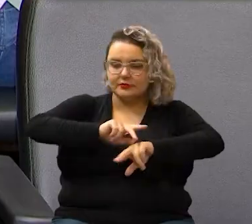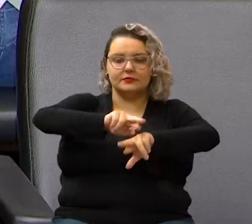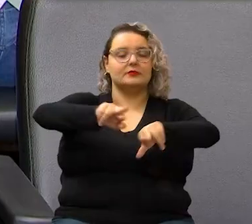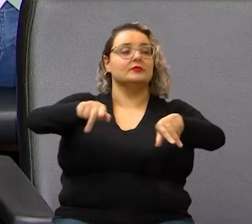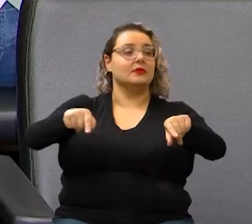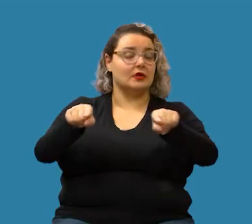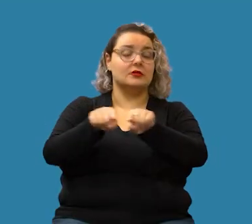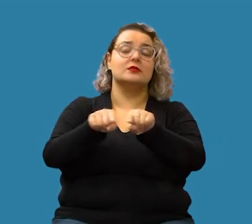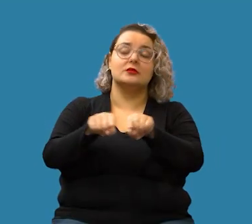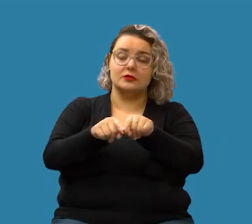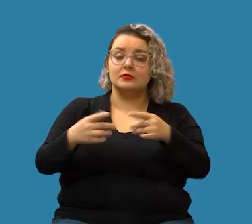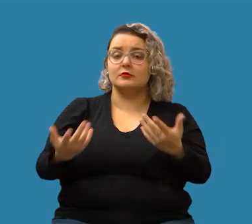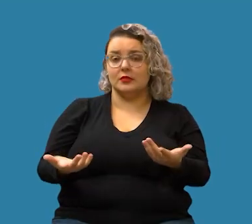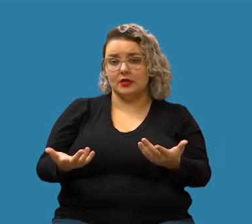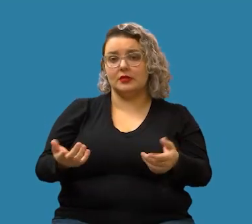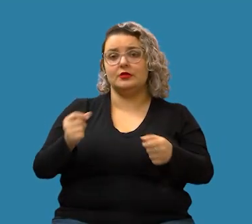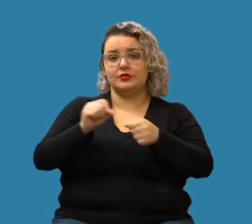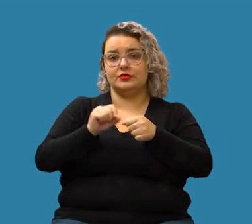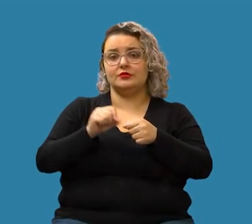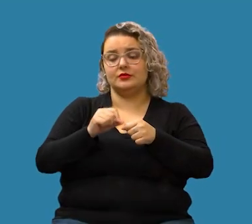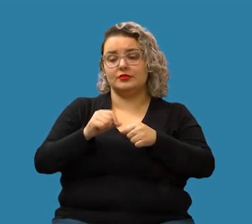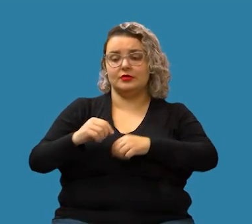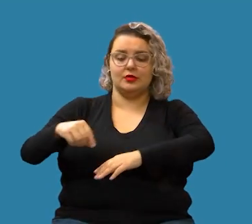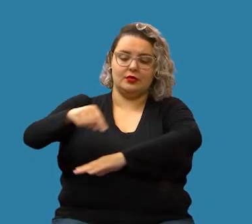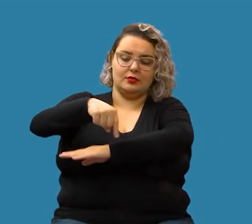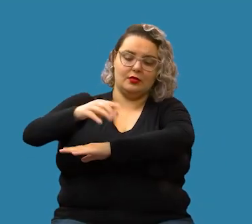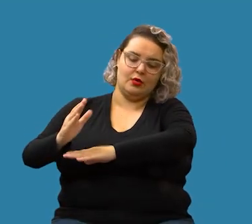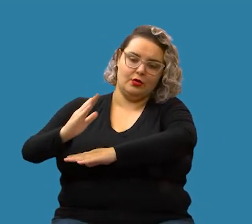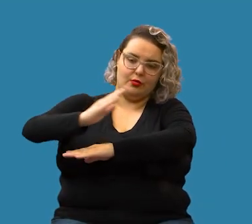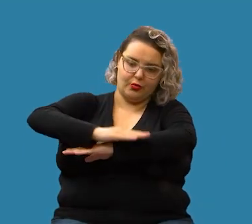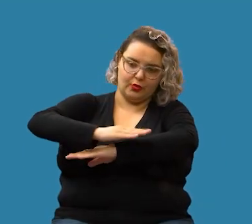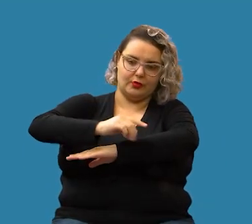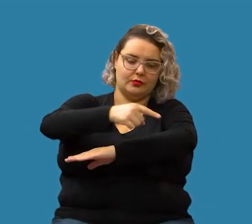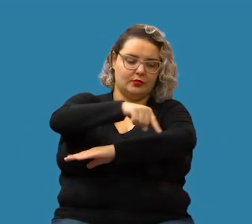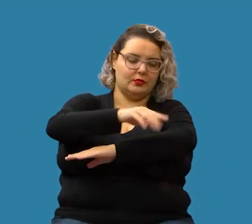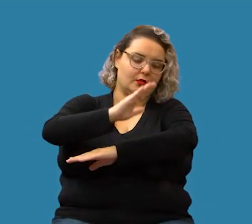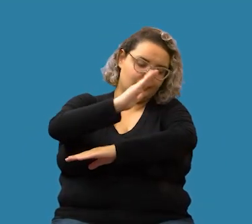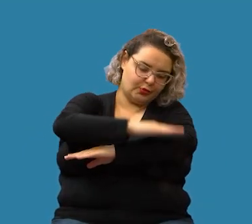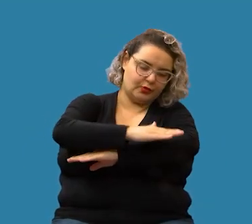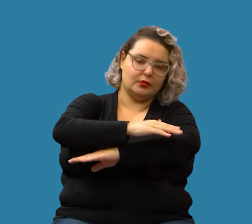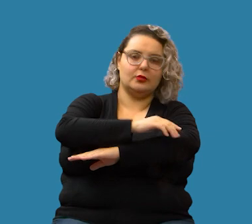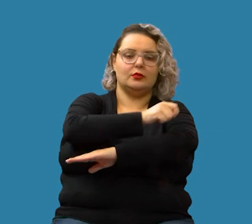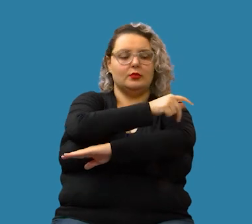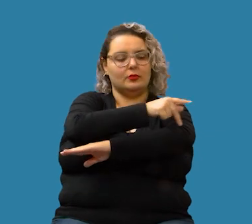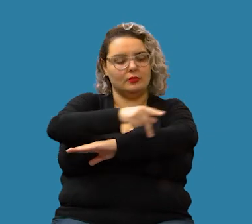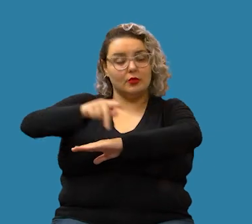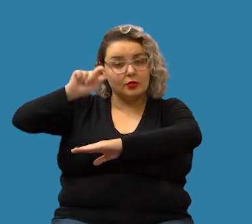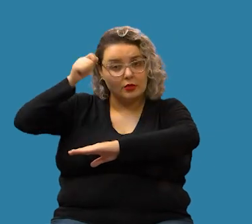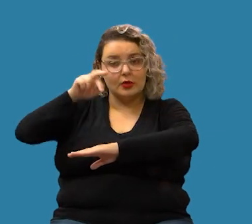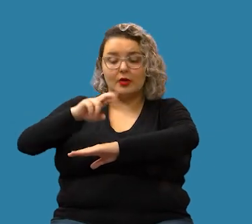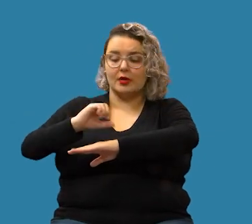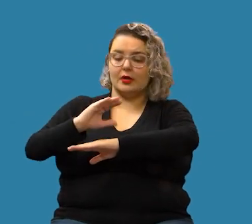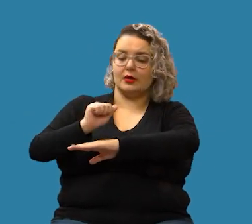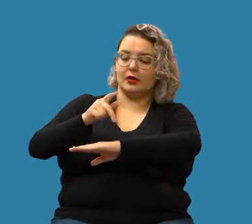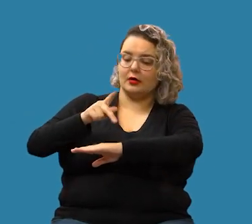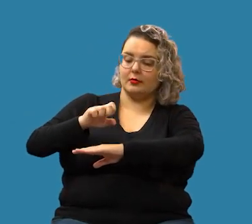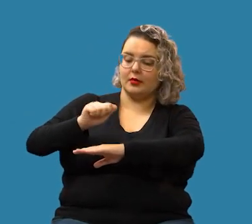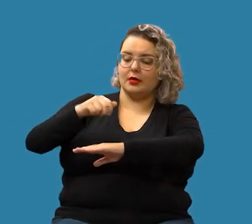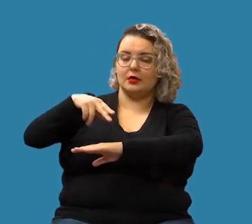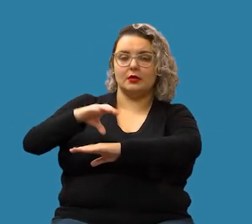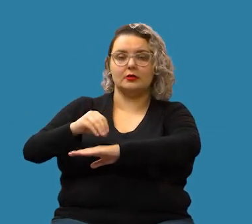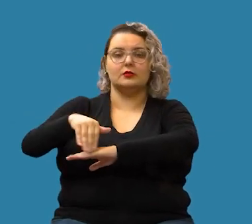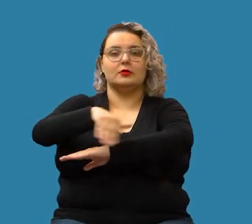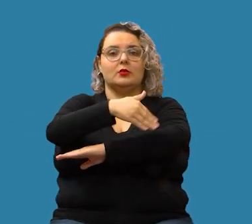faço muita. Inclusive, além de fazer a operação tapa-buraco, eu estou recapeando